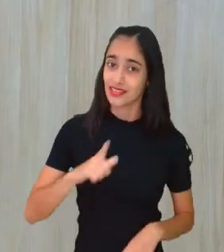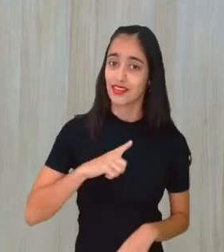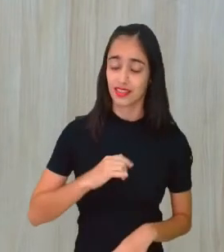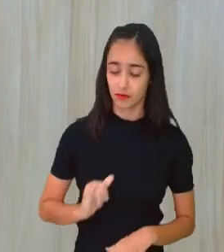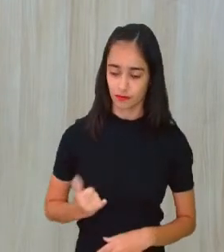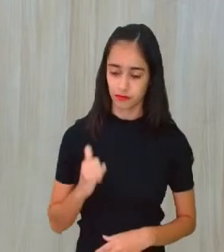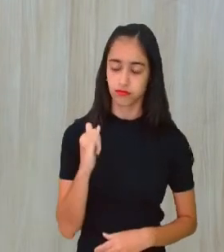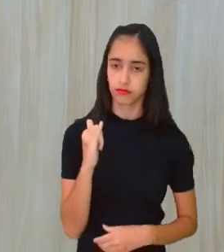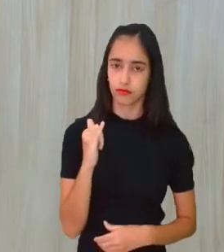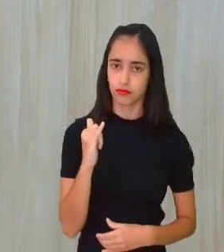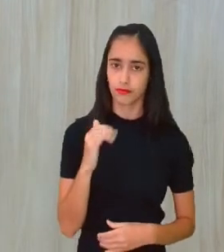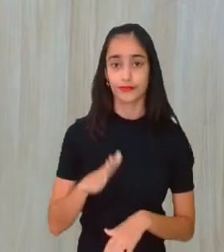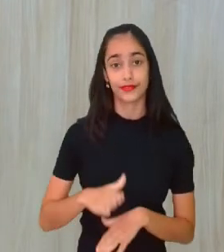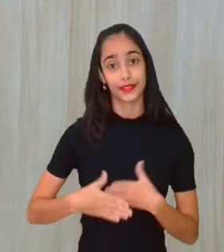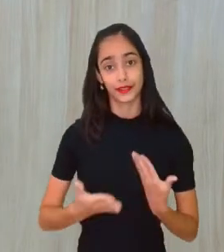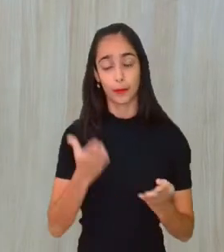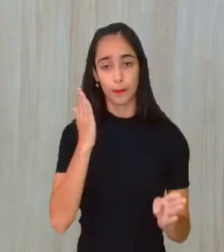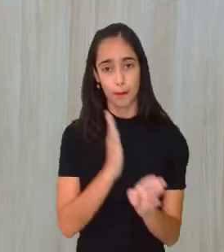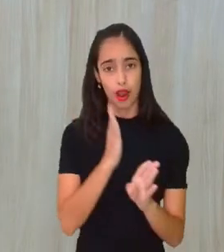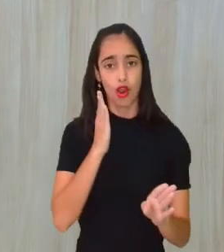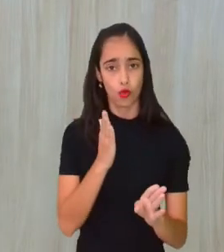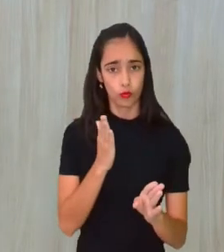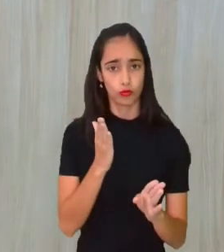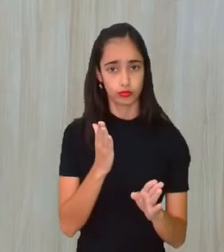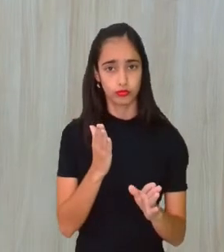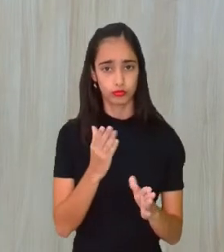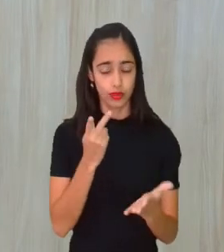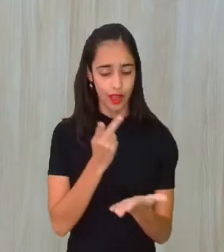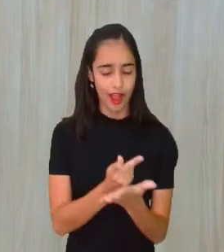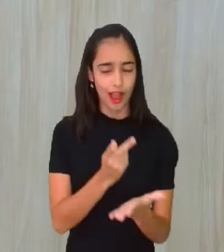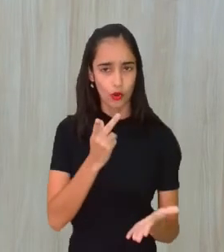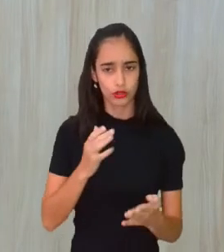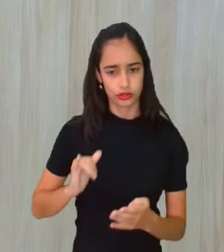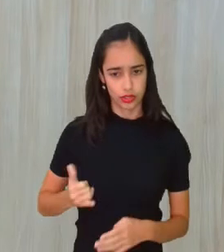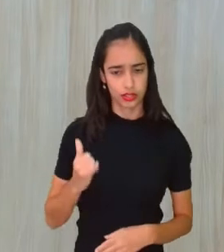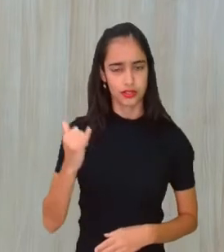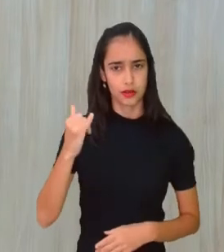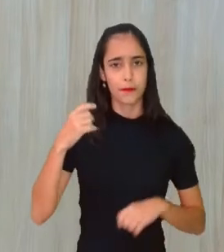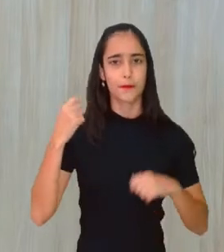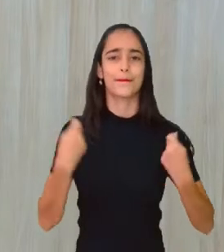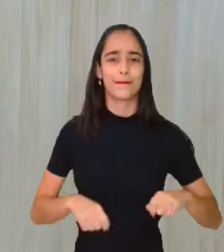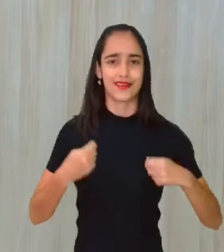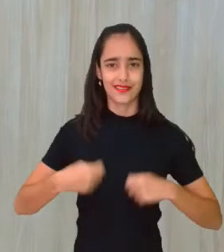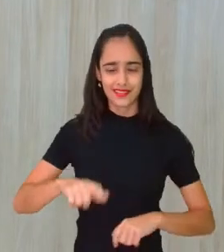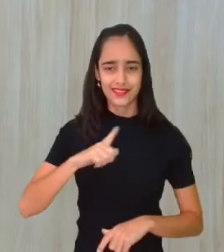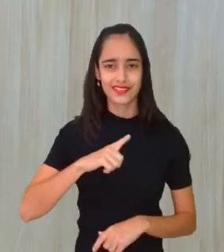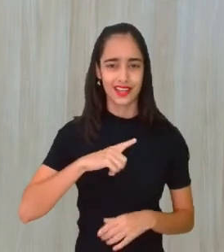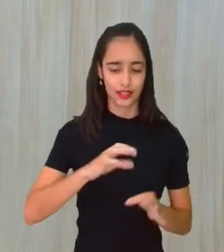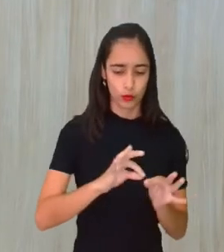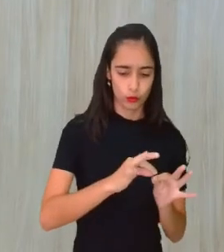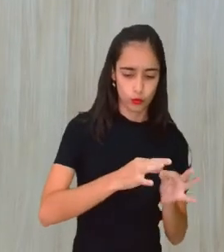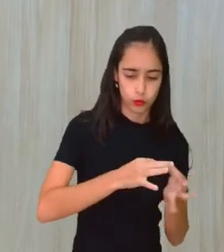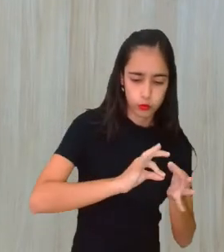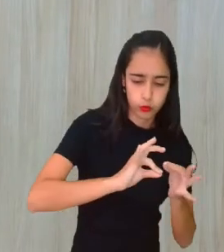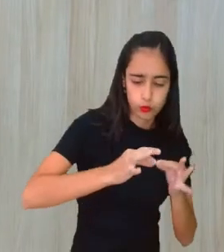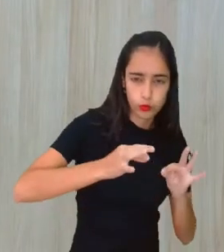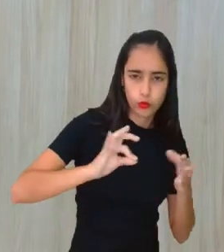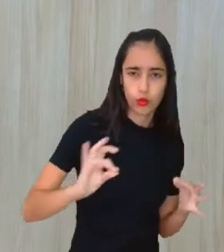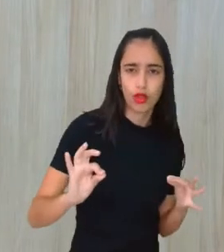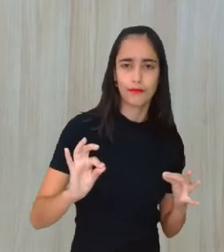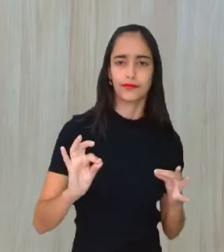circuitos elétricos, é necessário que tenha os fios condutores, que são fios que vão conduzir